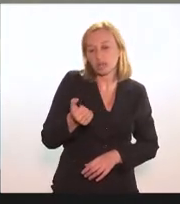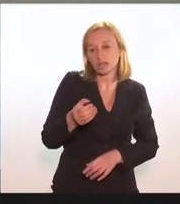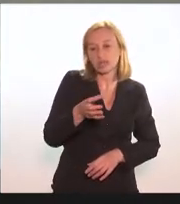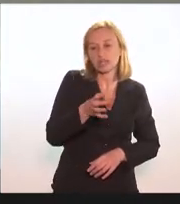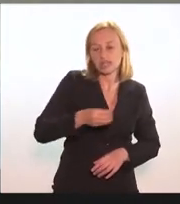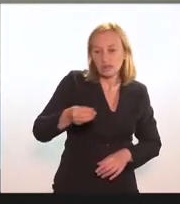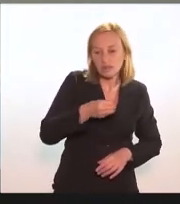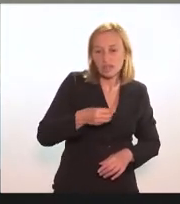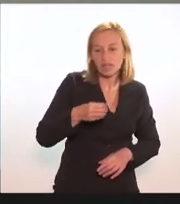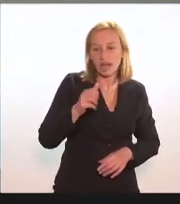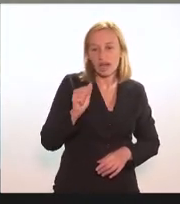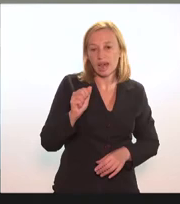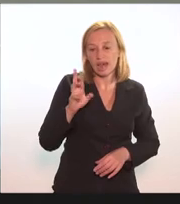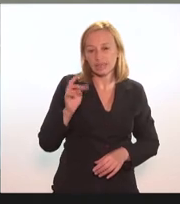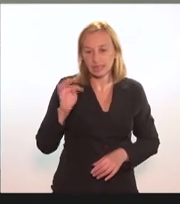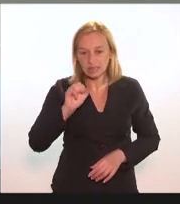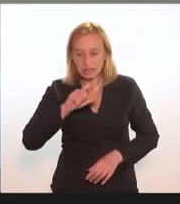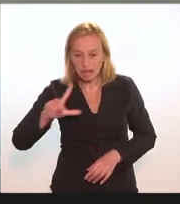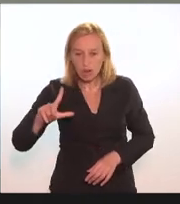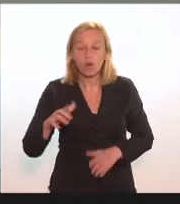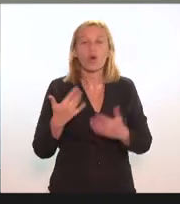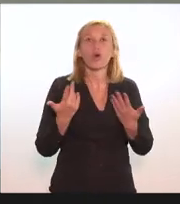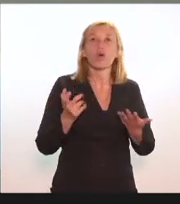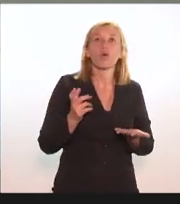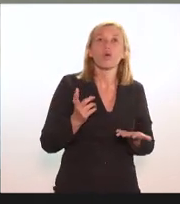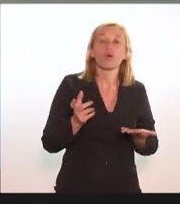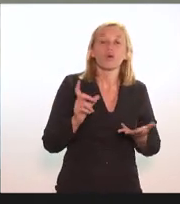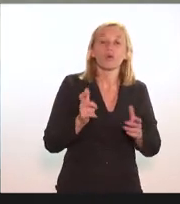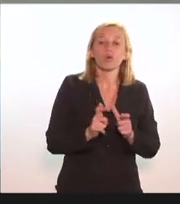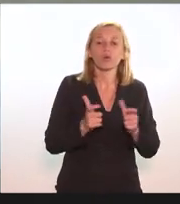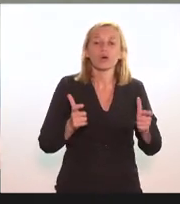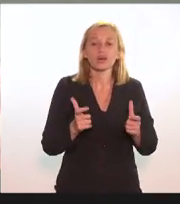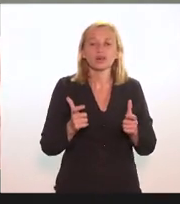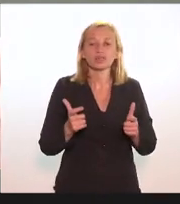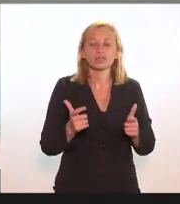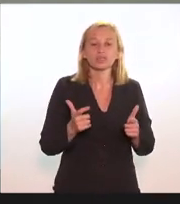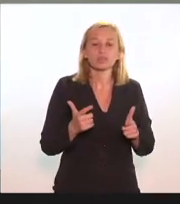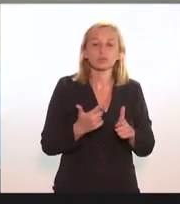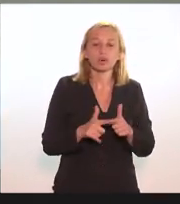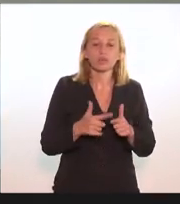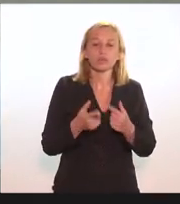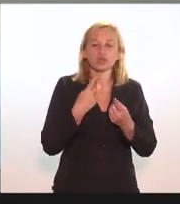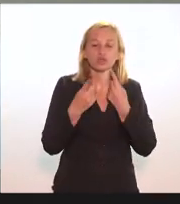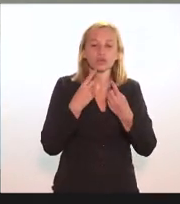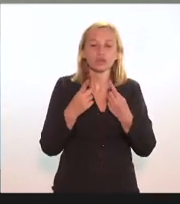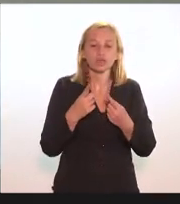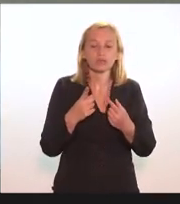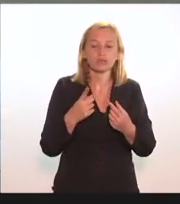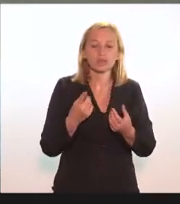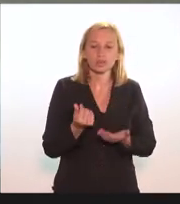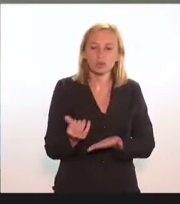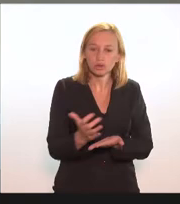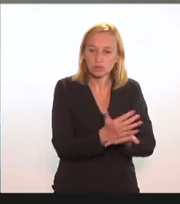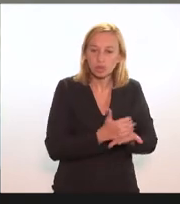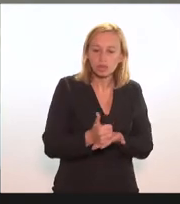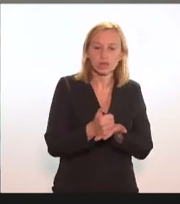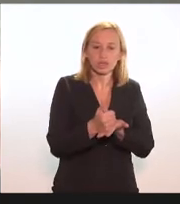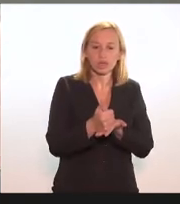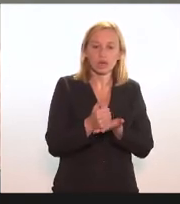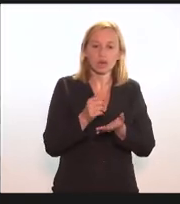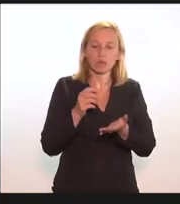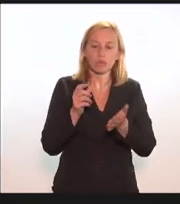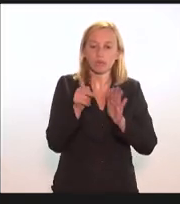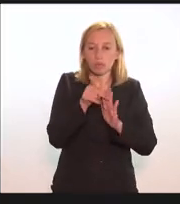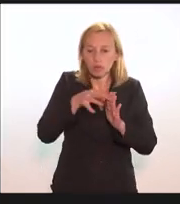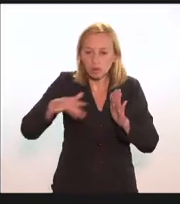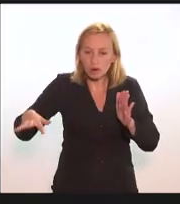né? Isso dificulta. E qual é o grande ponto aí? A substituição tributária é um protocolo que você assina com o Confaz.